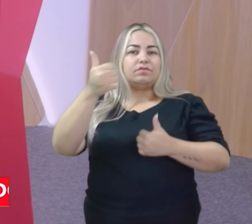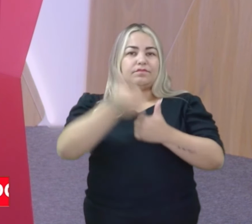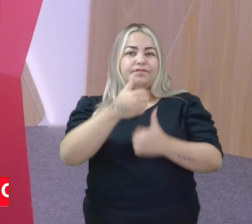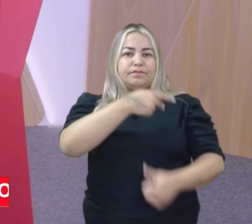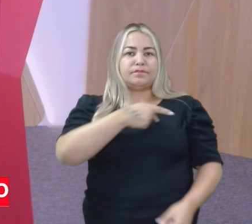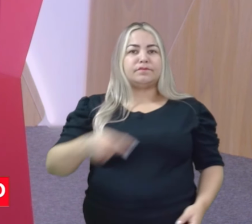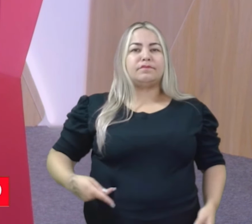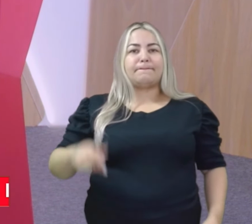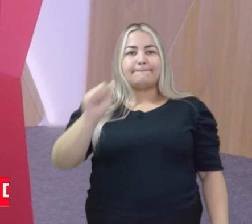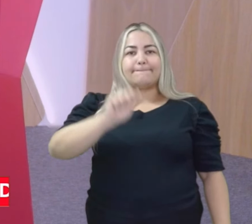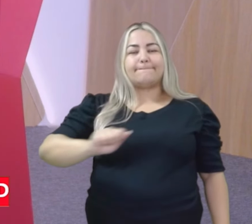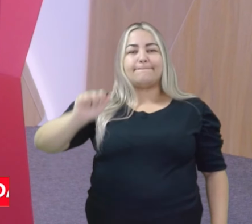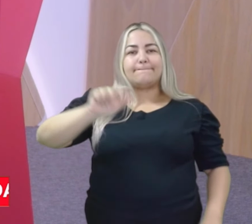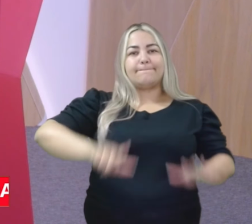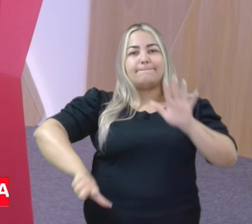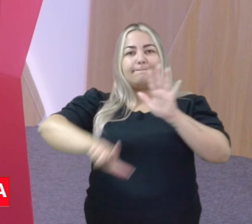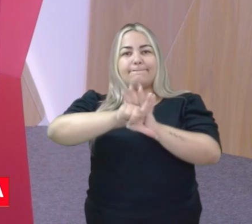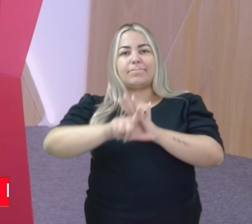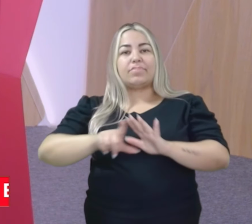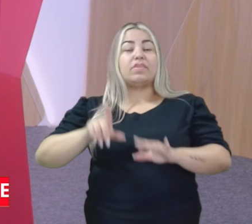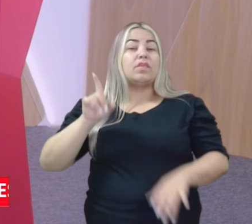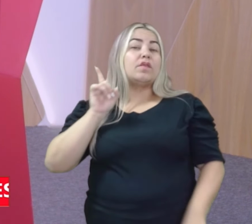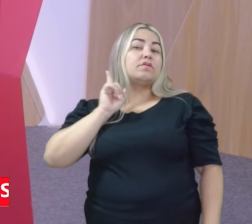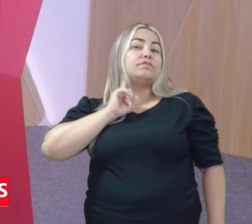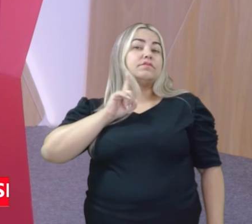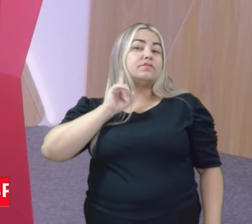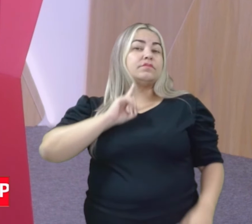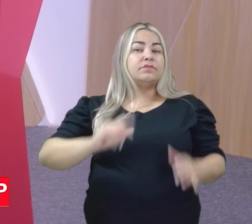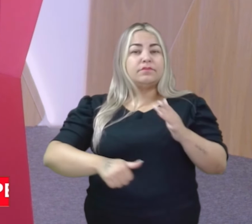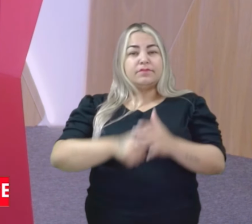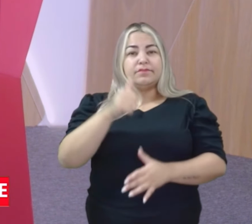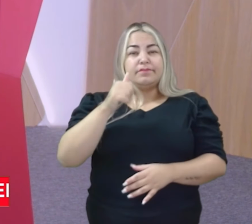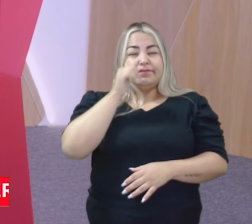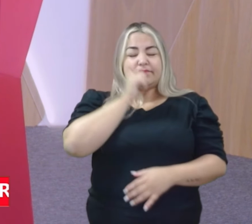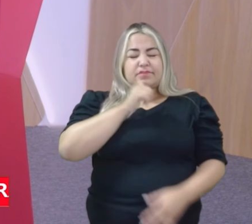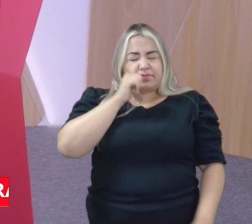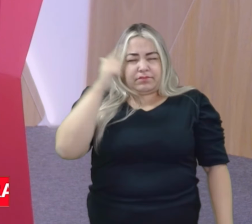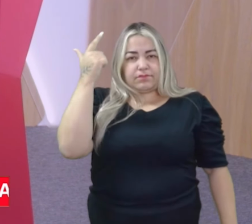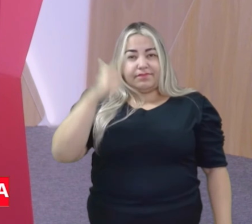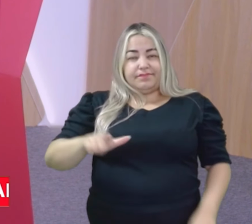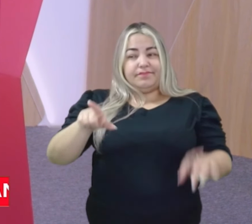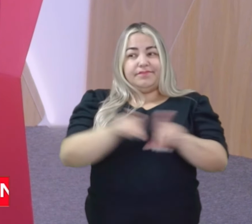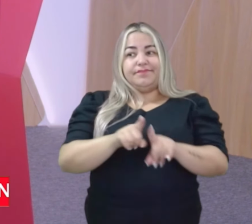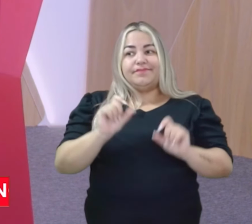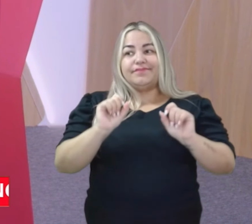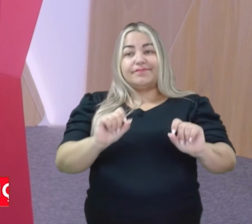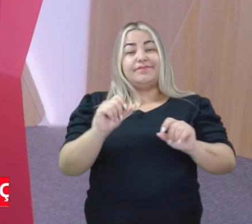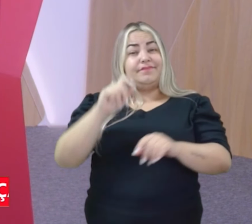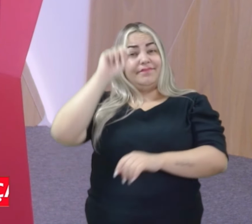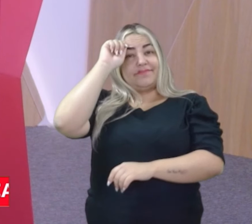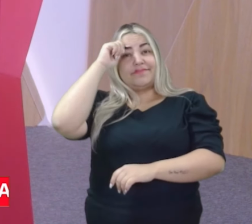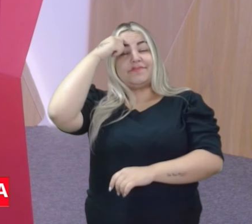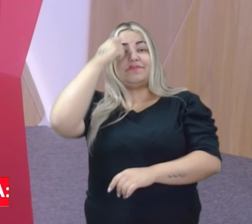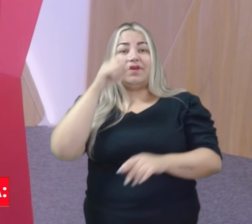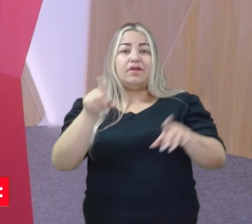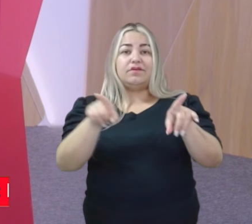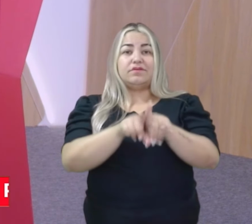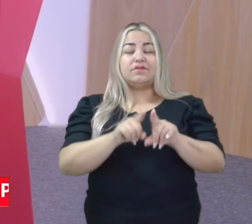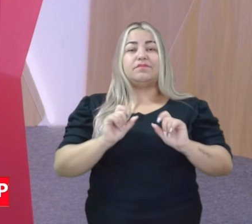reeleição como vice-presidente da Assembleia Legislativa de Minas Gerais e primeira mulher reeleita, sendo a